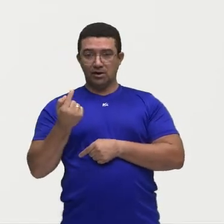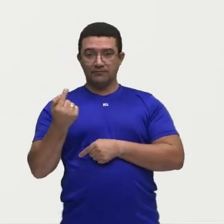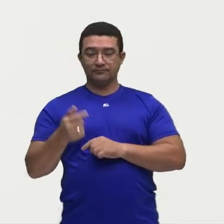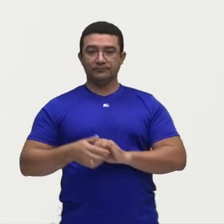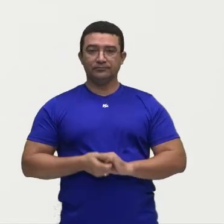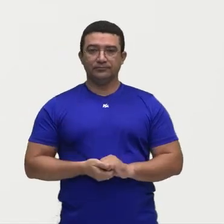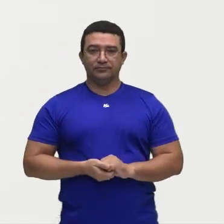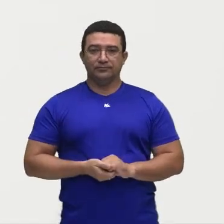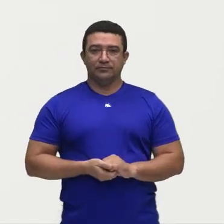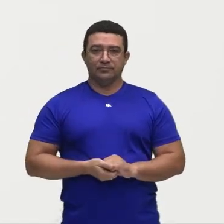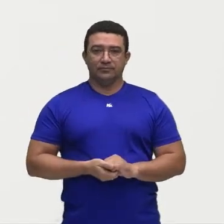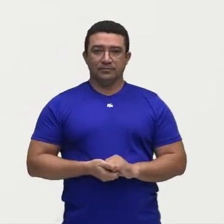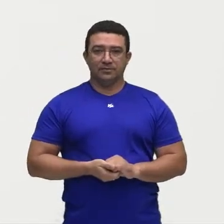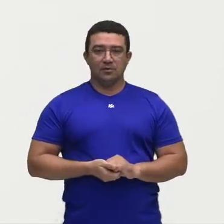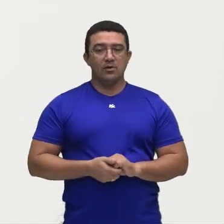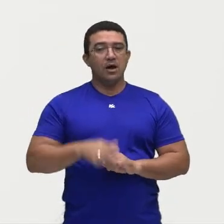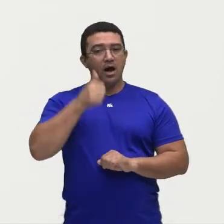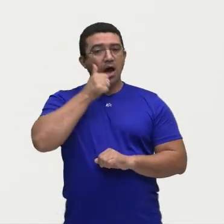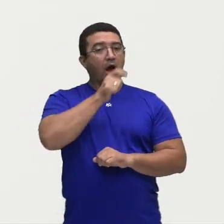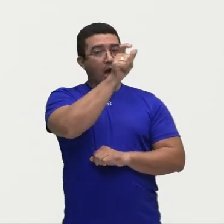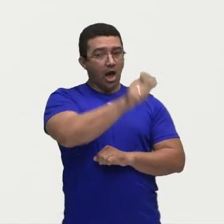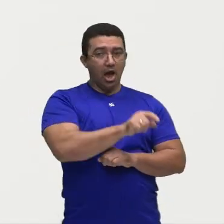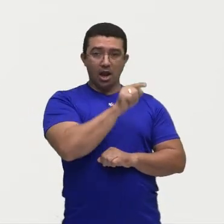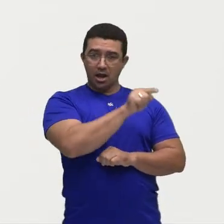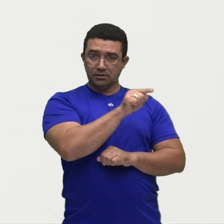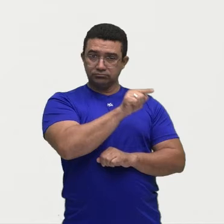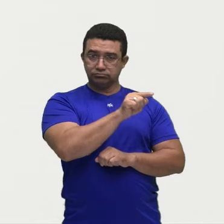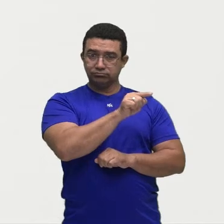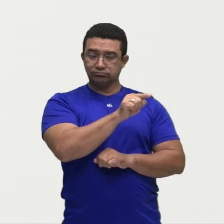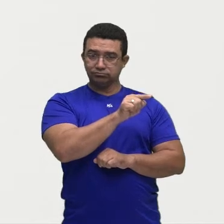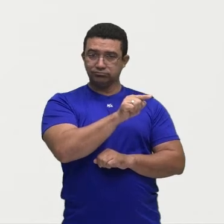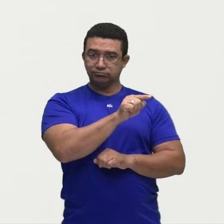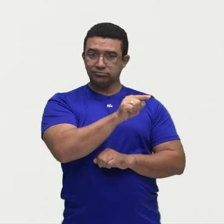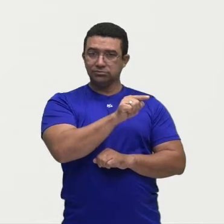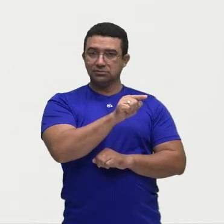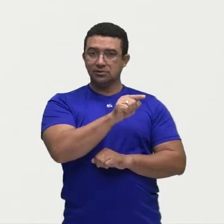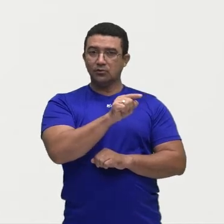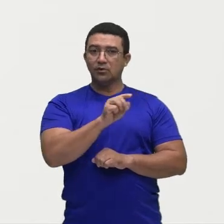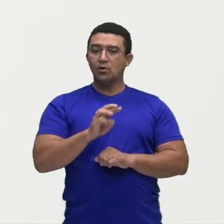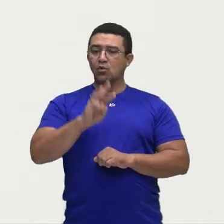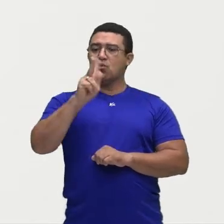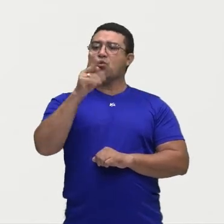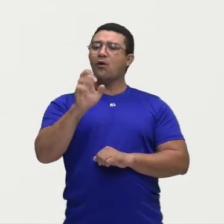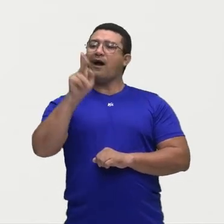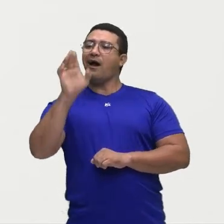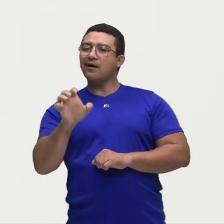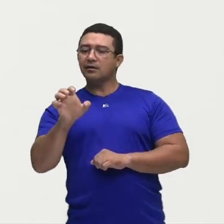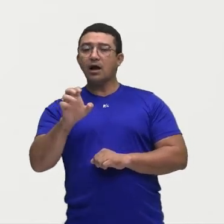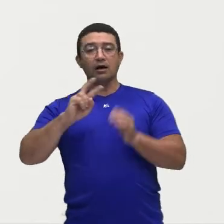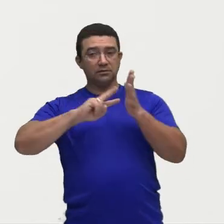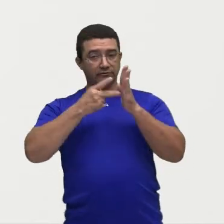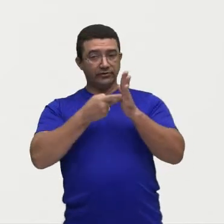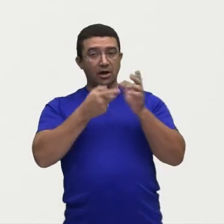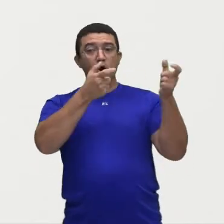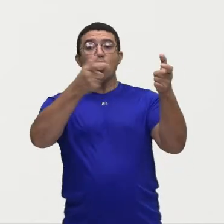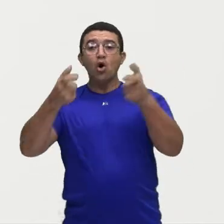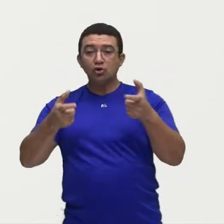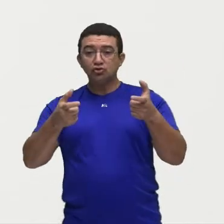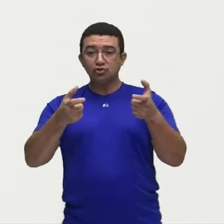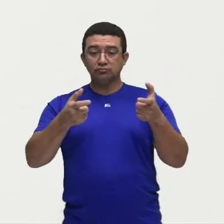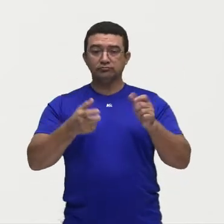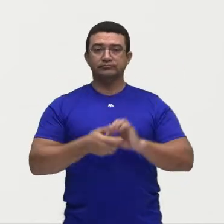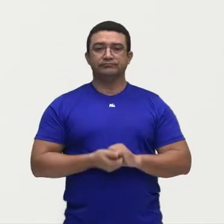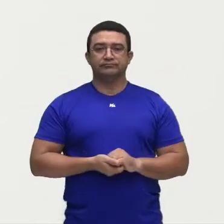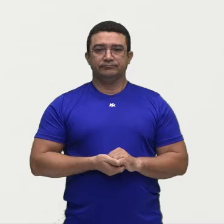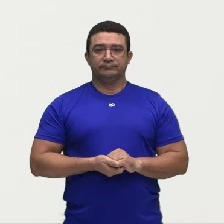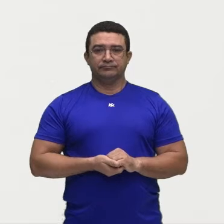resposta. Where does she work? Where, se vocês já viram que significa onde, não é isso? Então, quero saber um local. É isso que vai